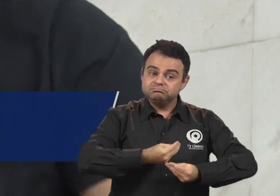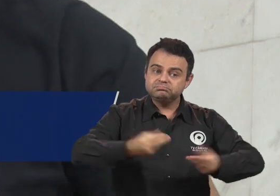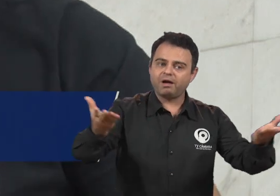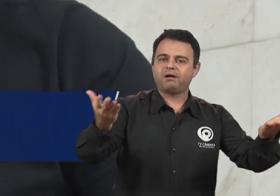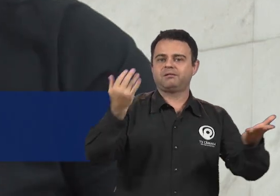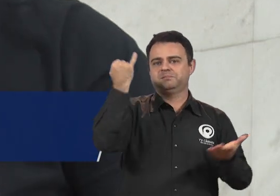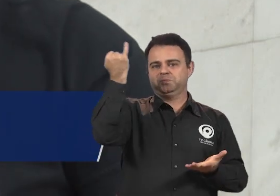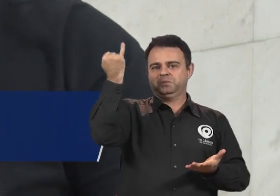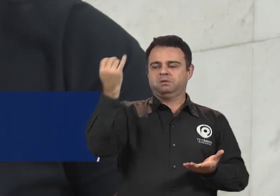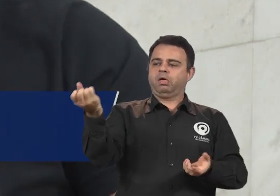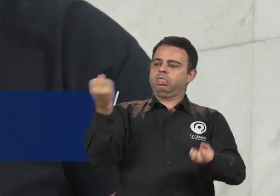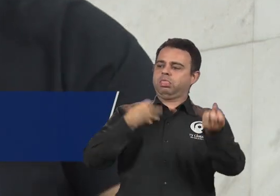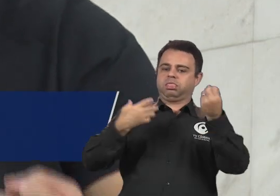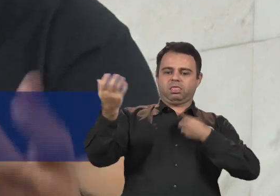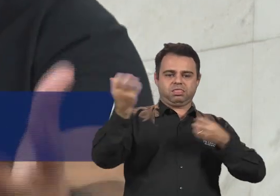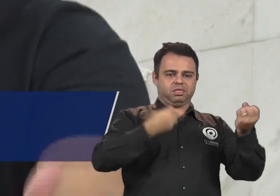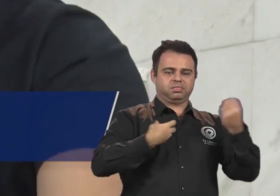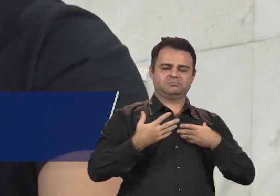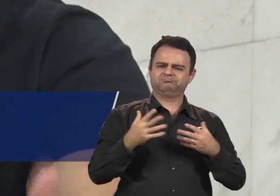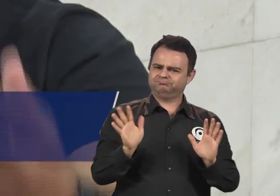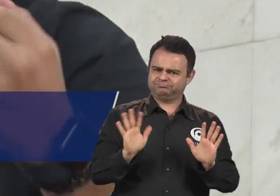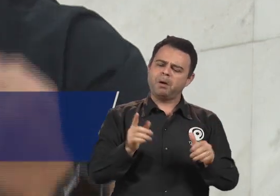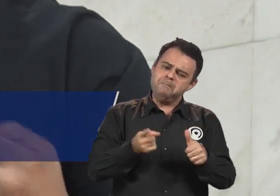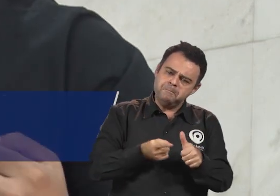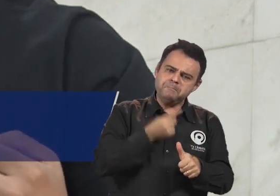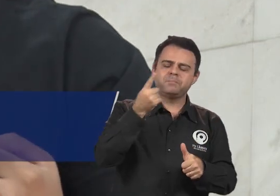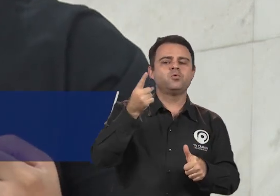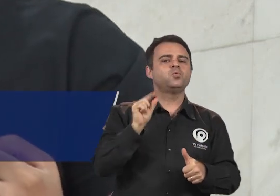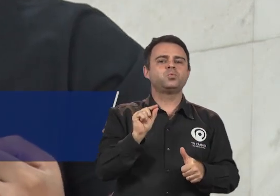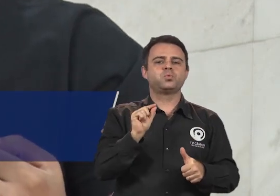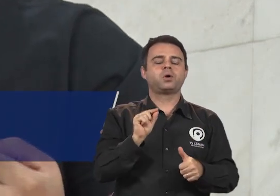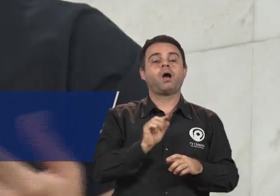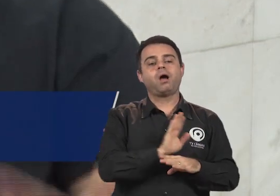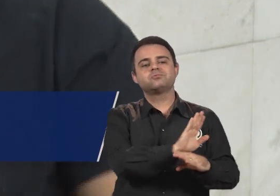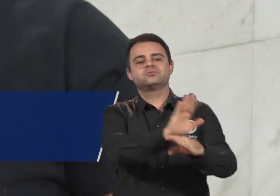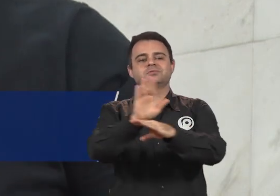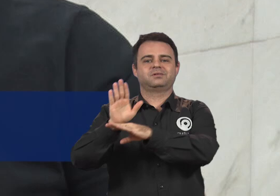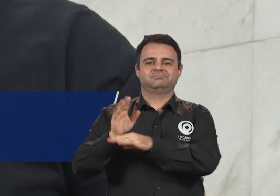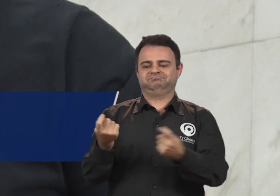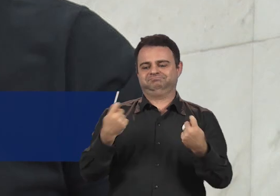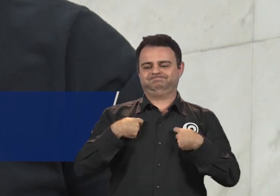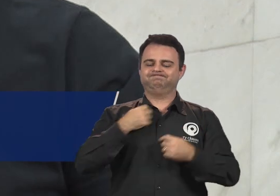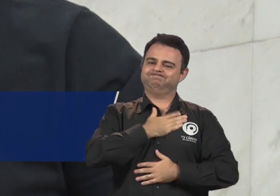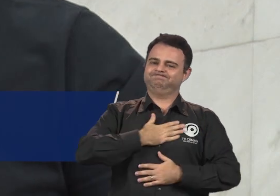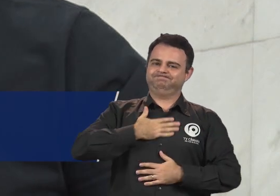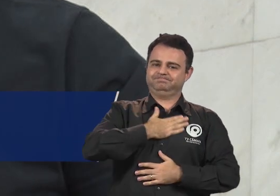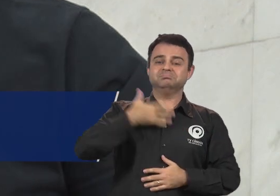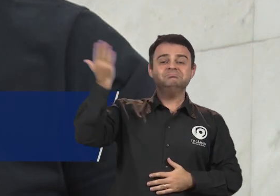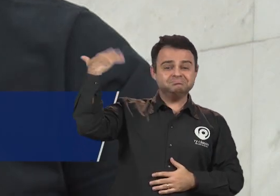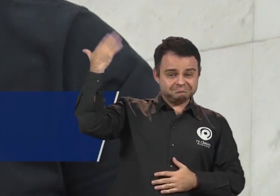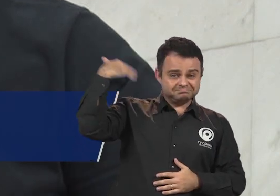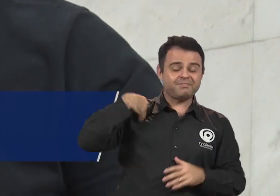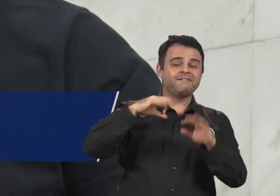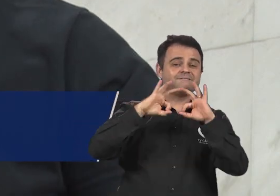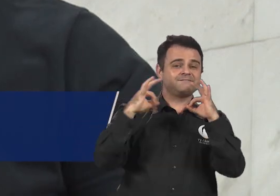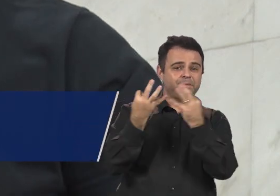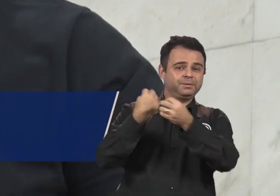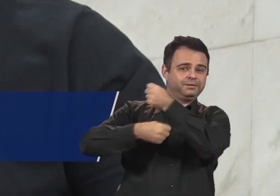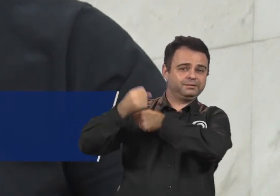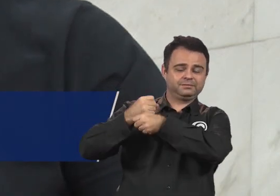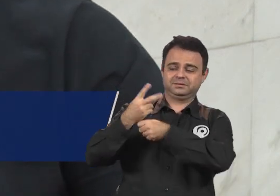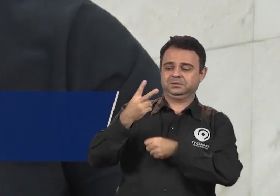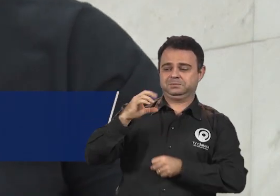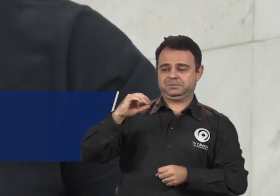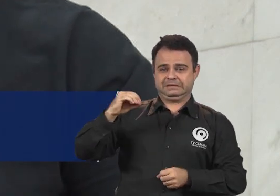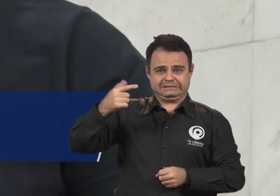do que de receber. É muito melhor ajudar do que ser ajudado. E eu já passei pelas duas fases. A minha família, no ano de 2007,